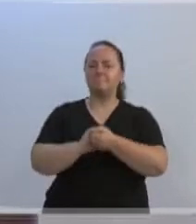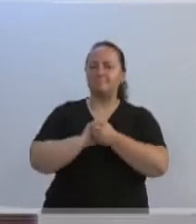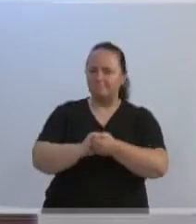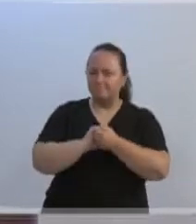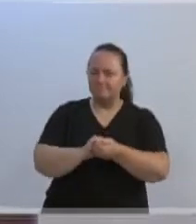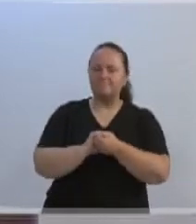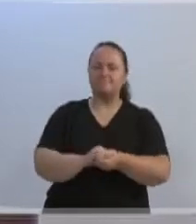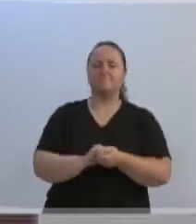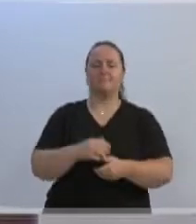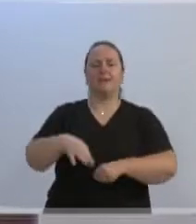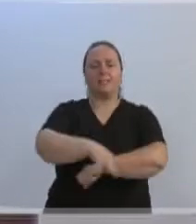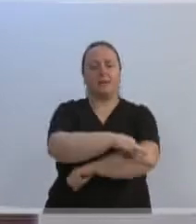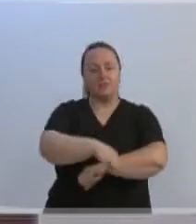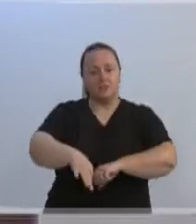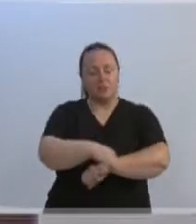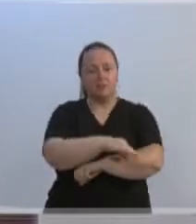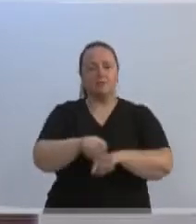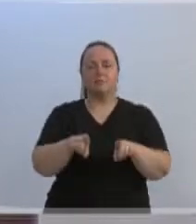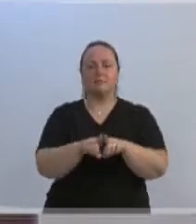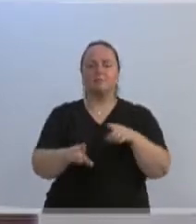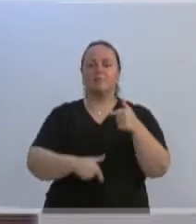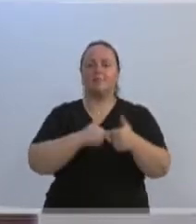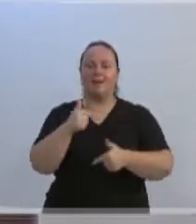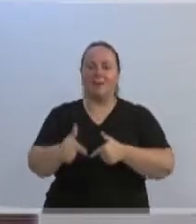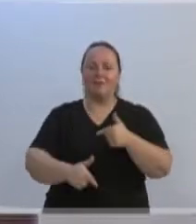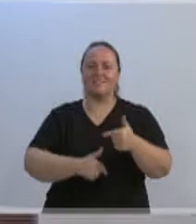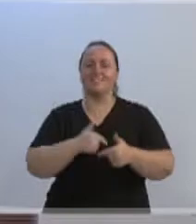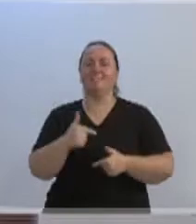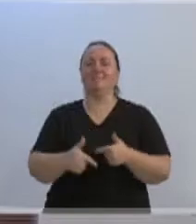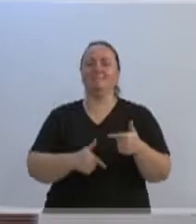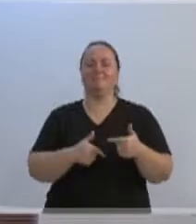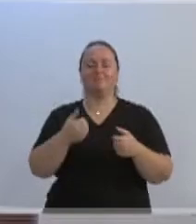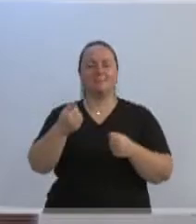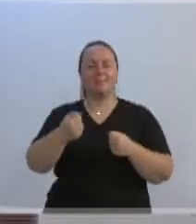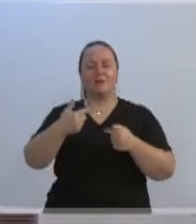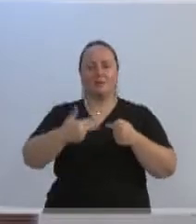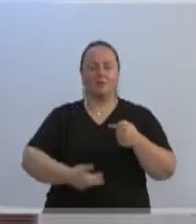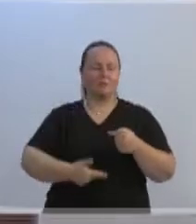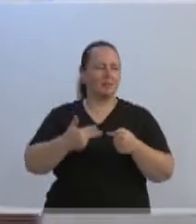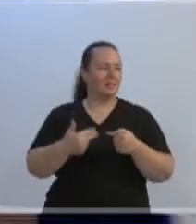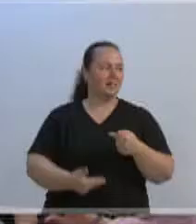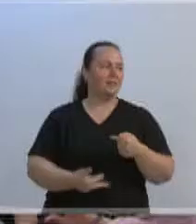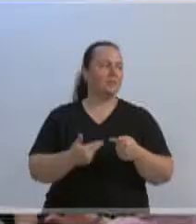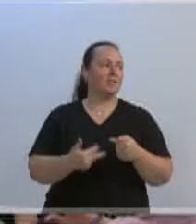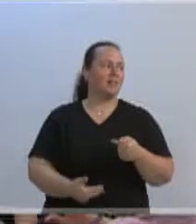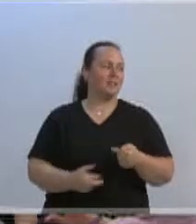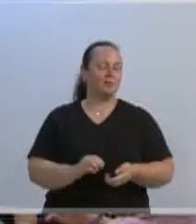dos engenheiros está prestando um serviço com muita honestidade e qualidade da nossa cidade